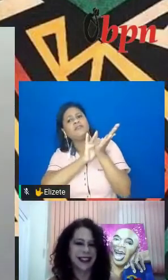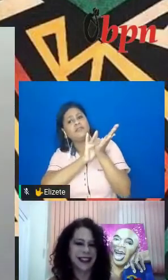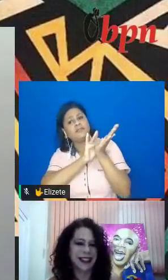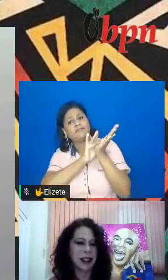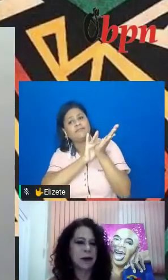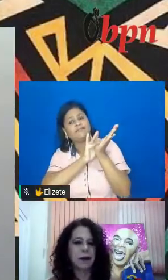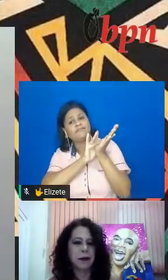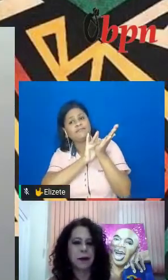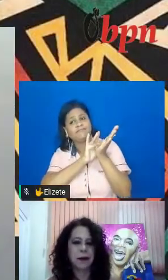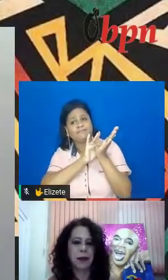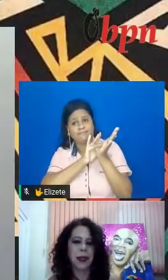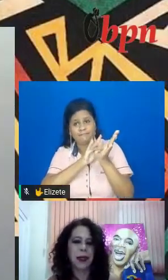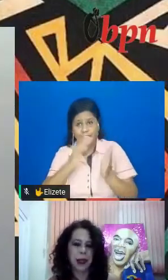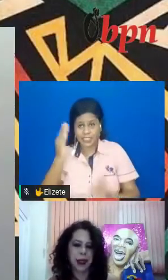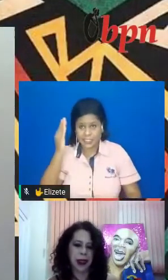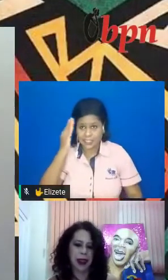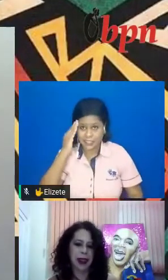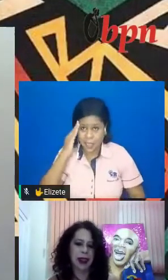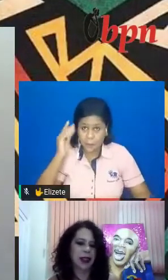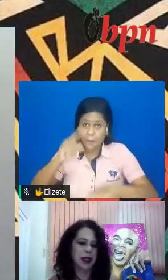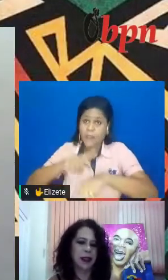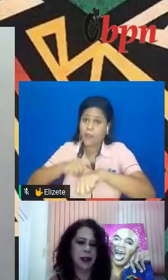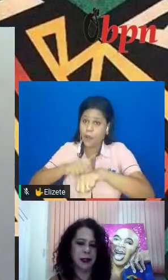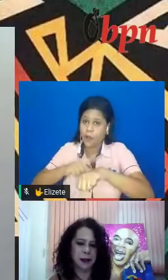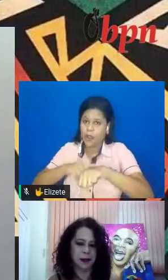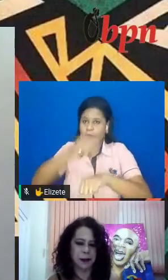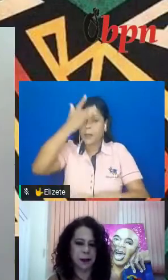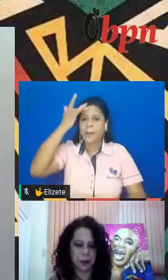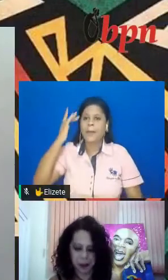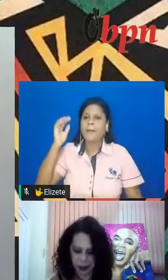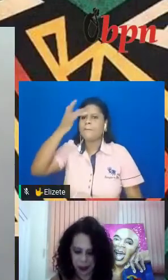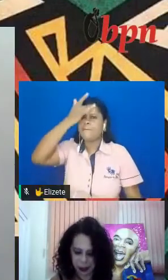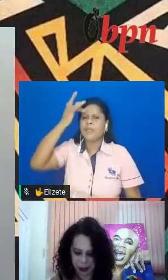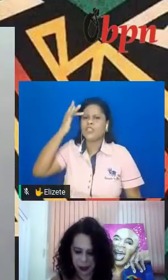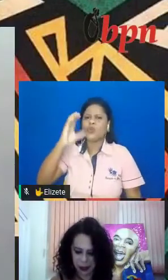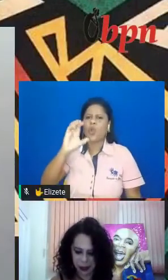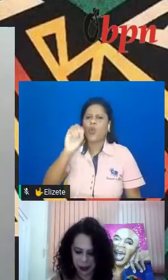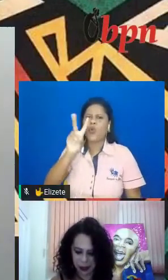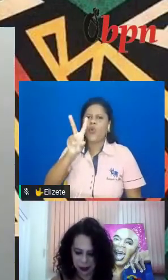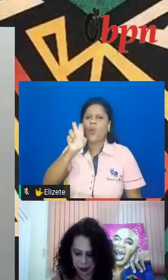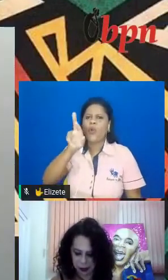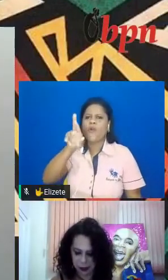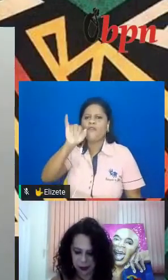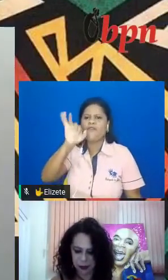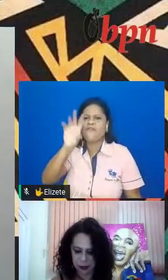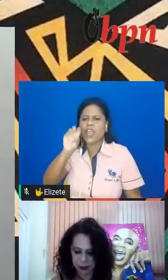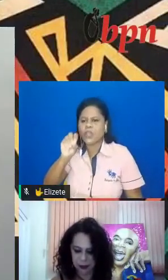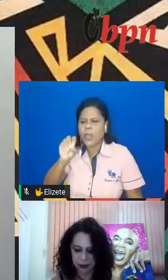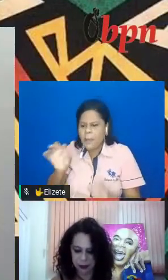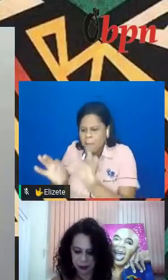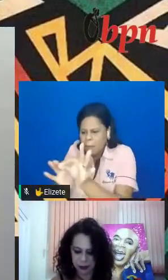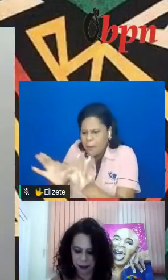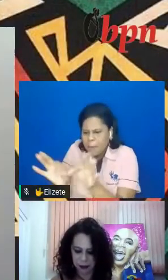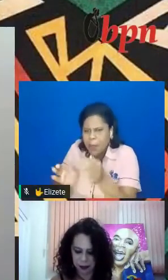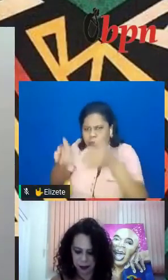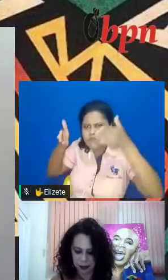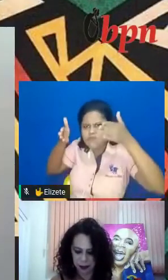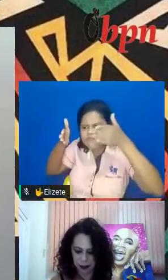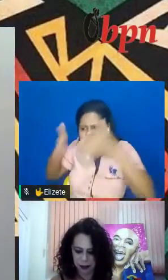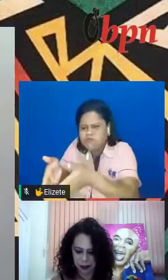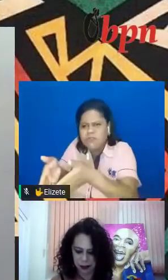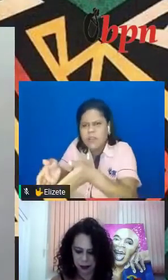Enquanto o coveiro está distraído pensando que você está morto e está preparando a sua cova, você